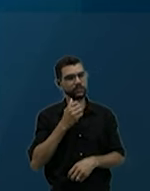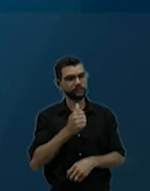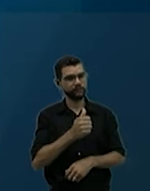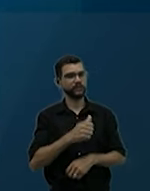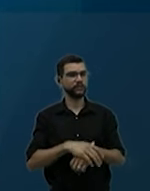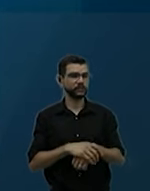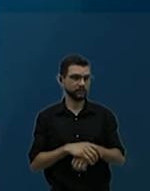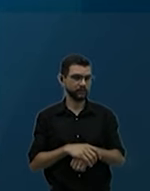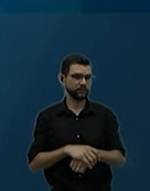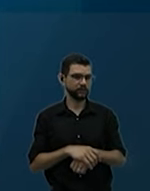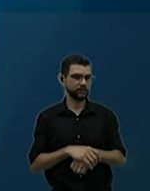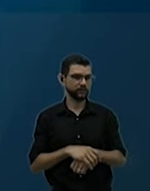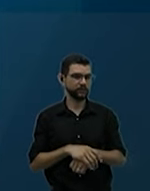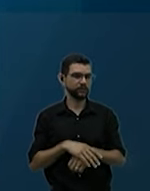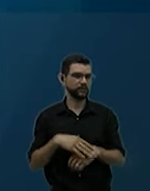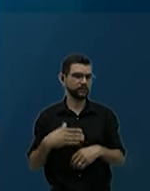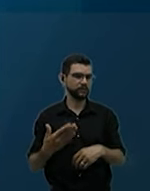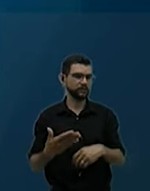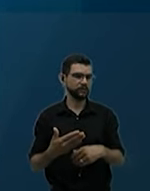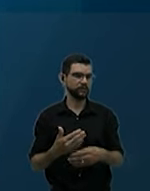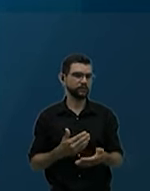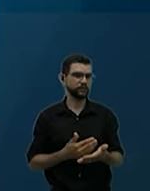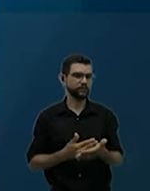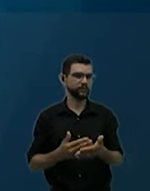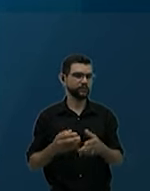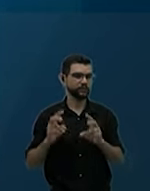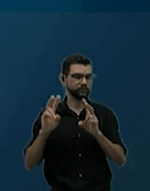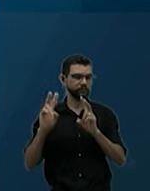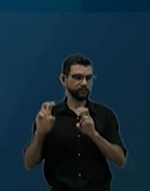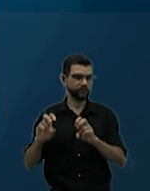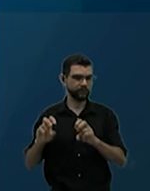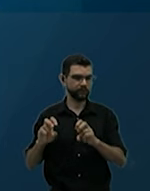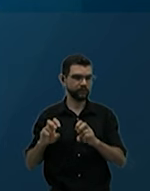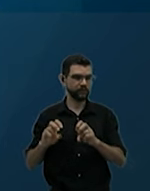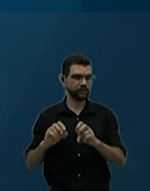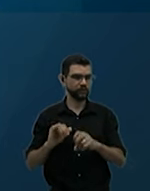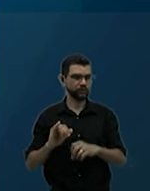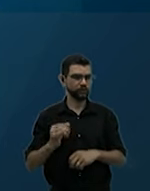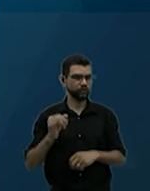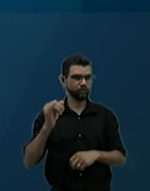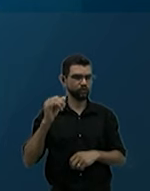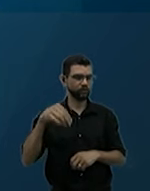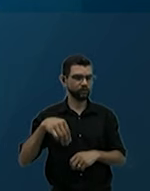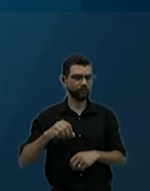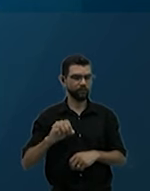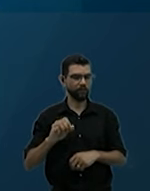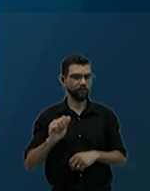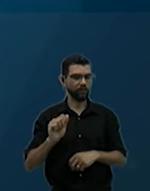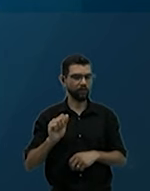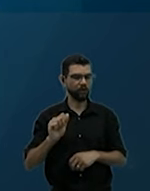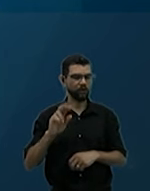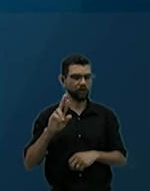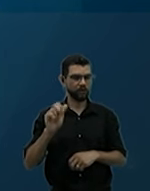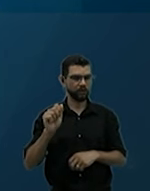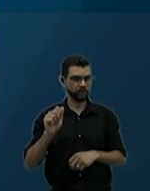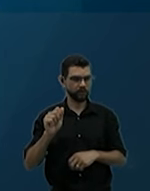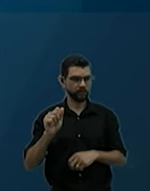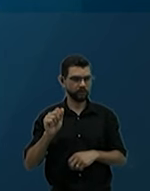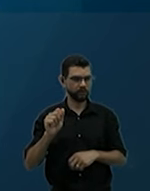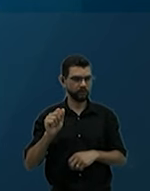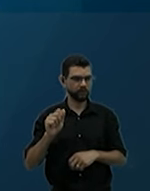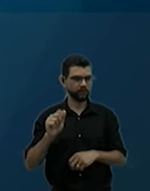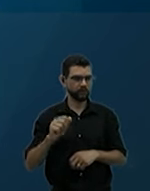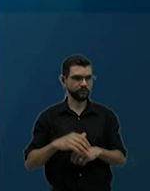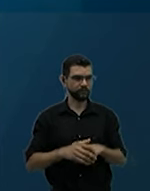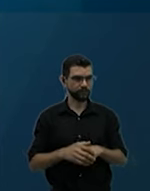o termo inicial para incidência de juros demora nos casos de indenização por danos morais a que faz